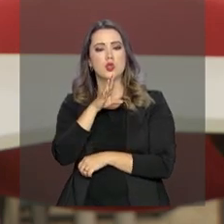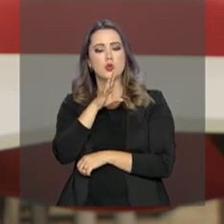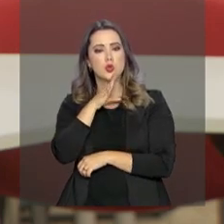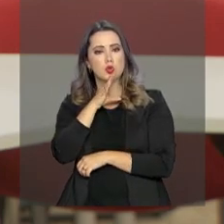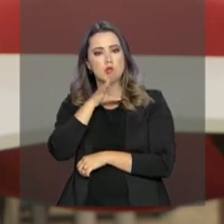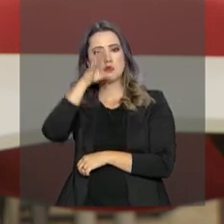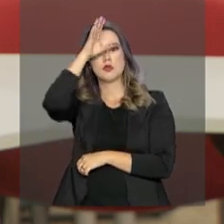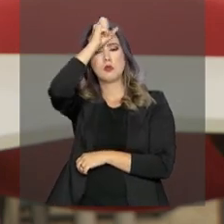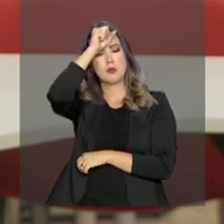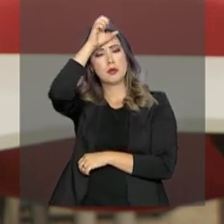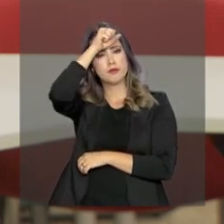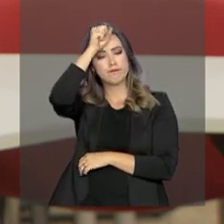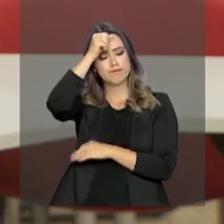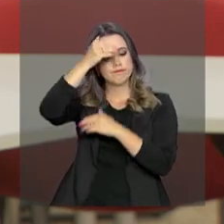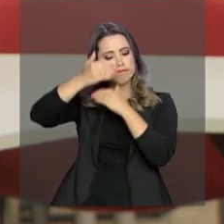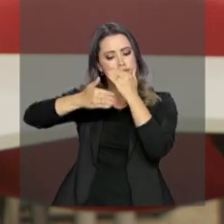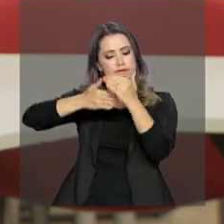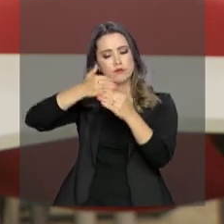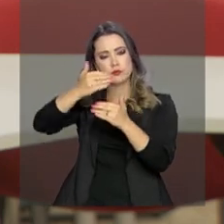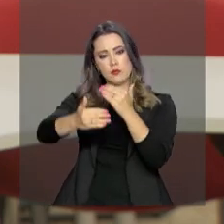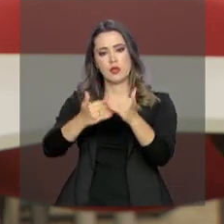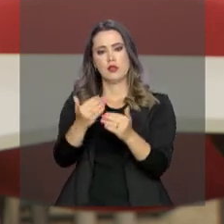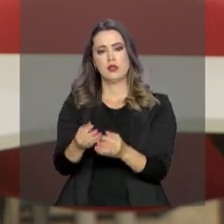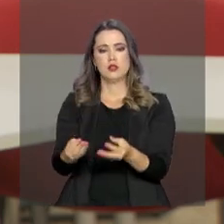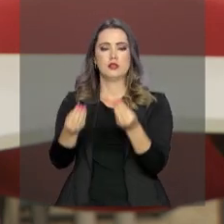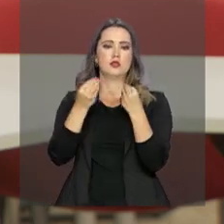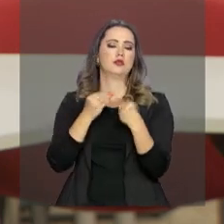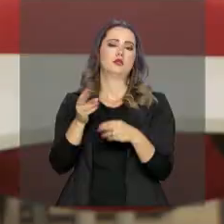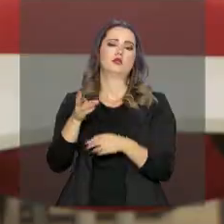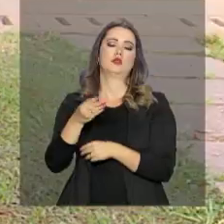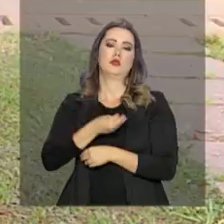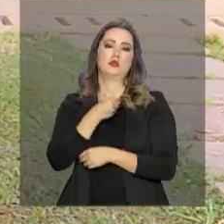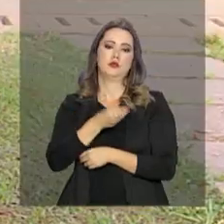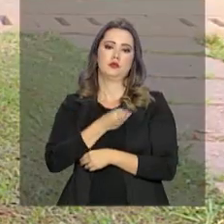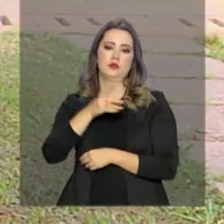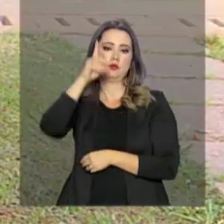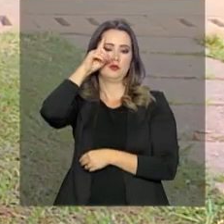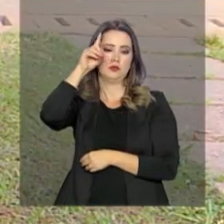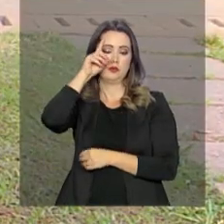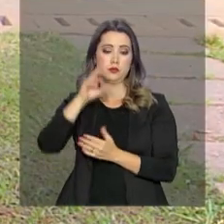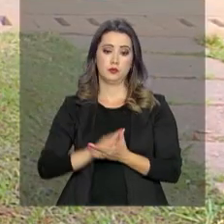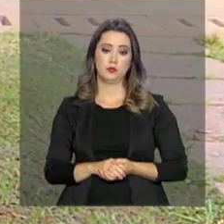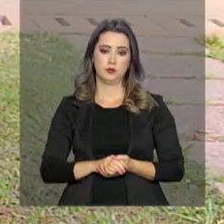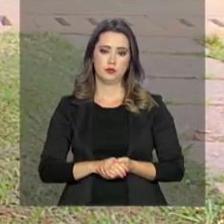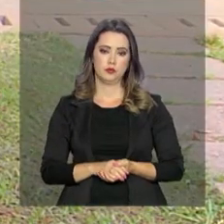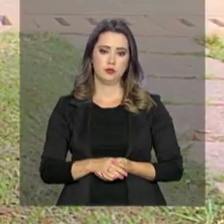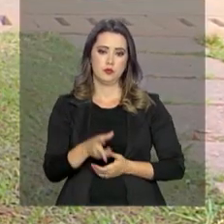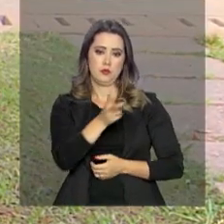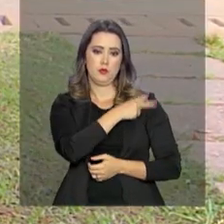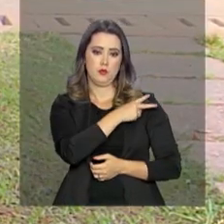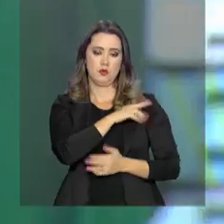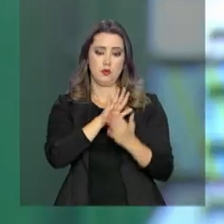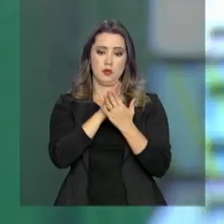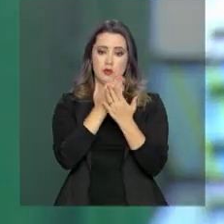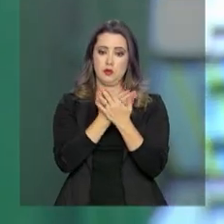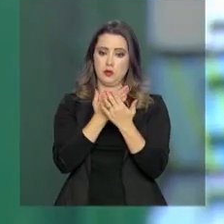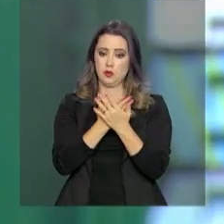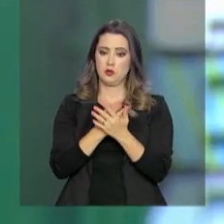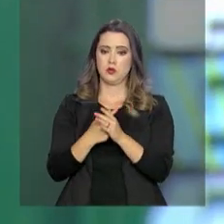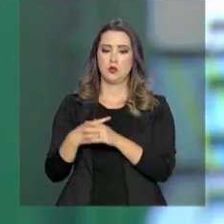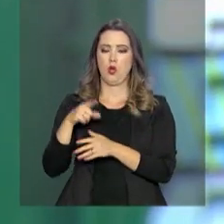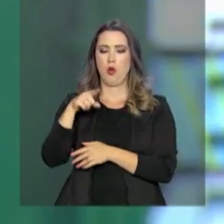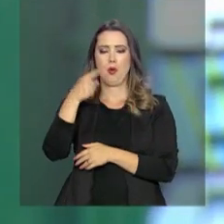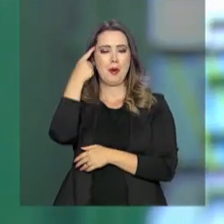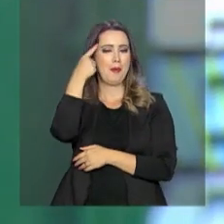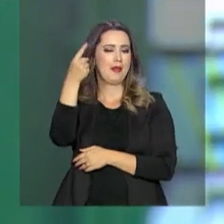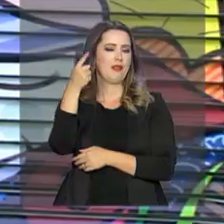esses alunos trazem para o cotidiano da sala de aula o diretor da escola aqui no distrito federal compartilha da